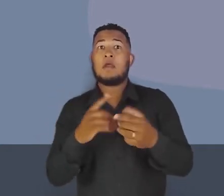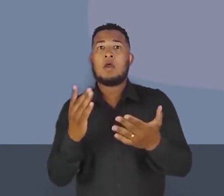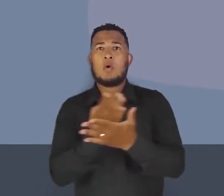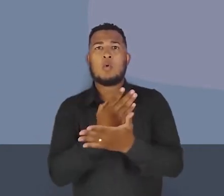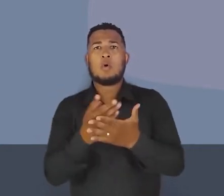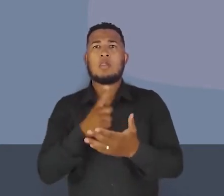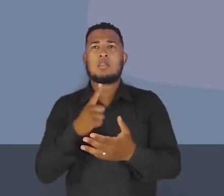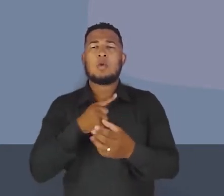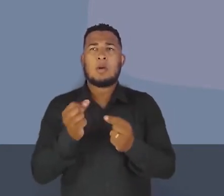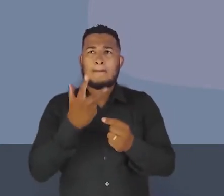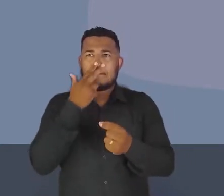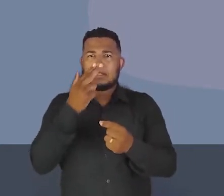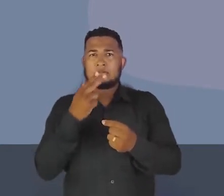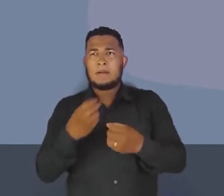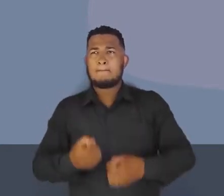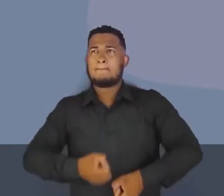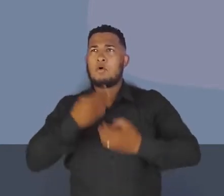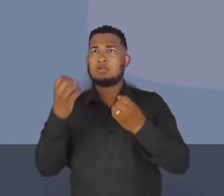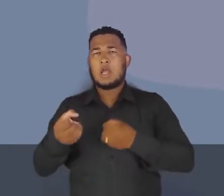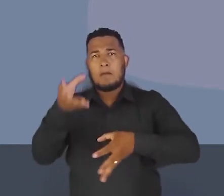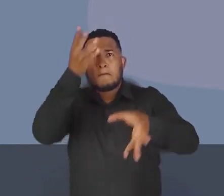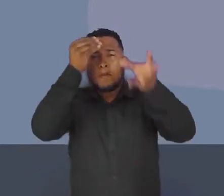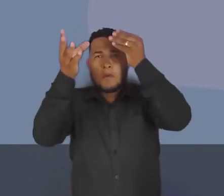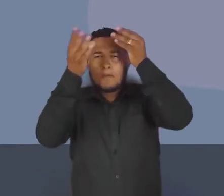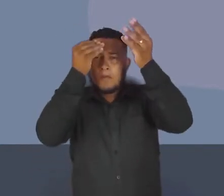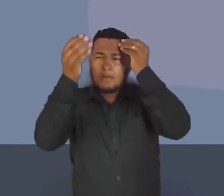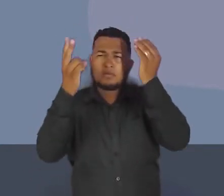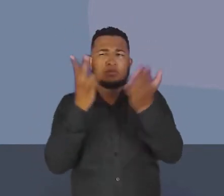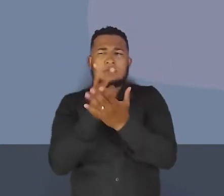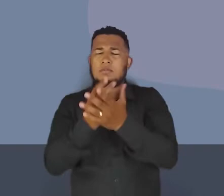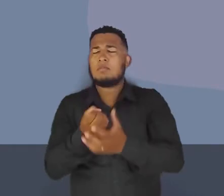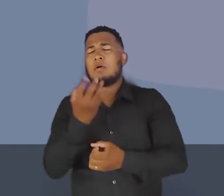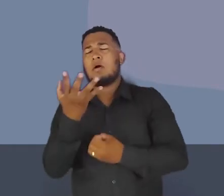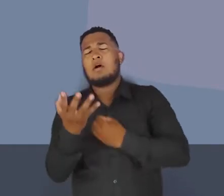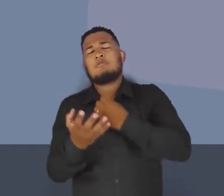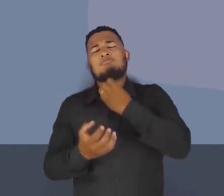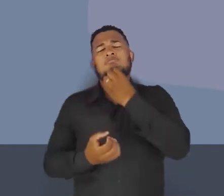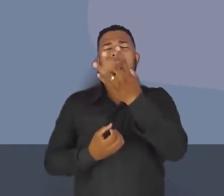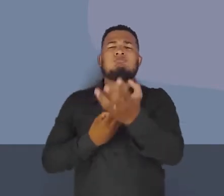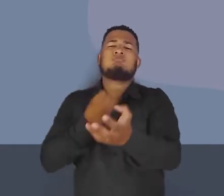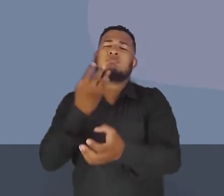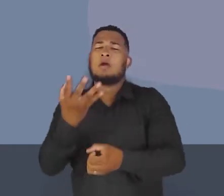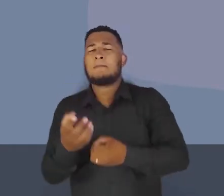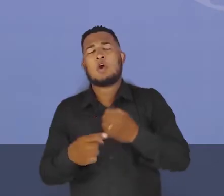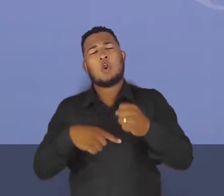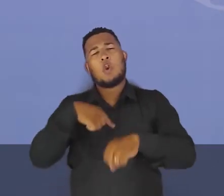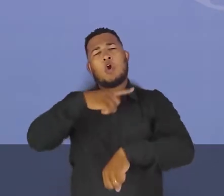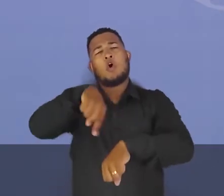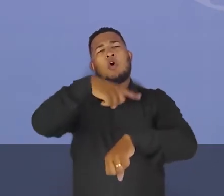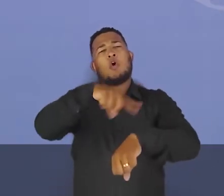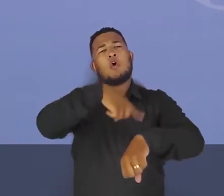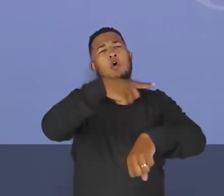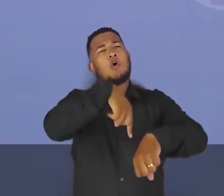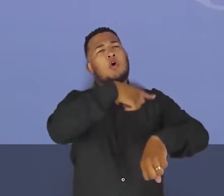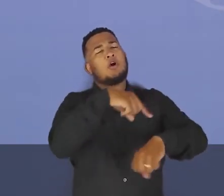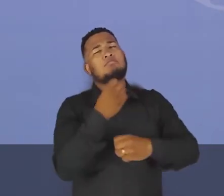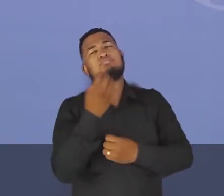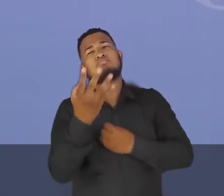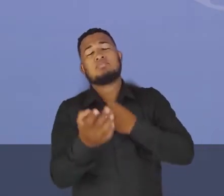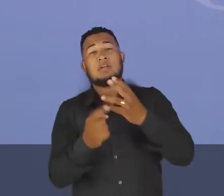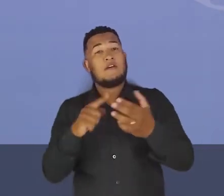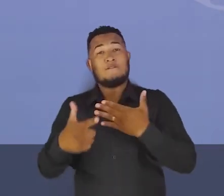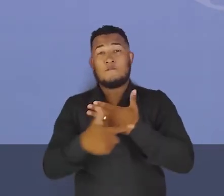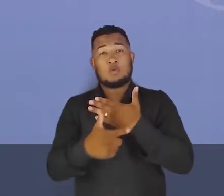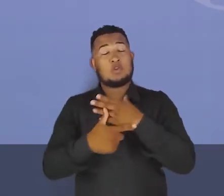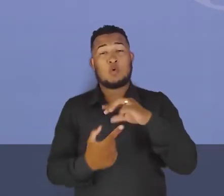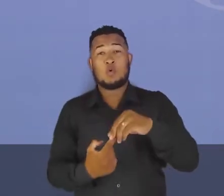decoravam poesias épicas e ficavam recitando aquelas poesias para os seus senhores horas e horas e horas. Então essa era a única